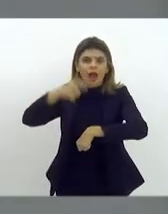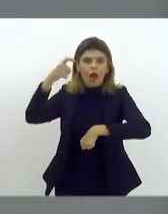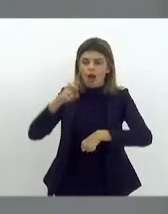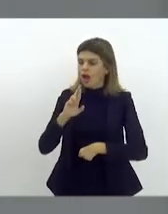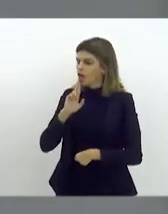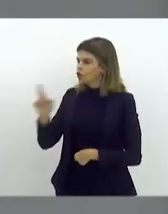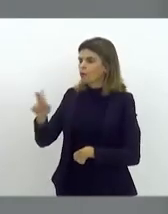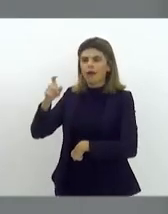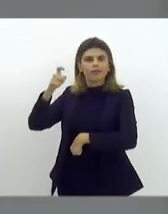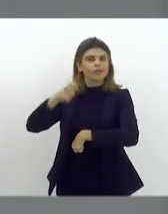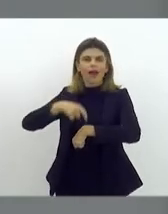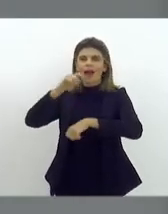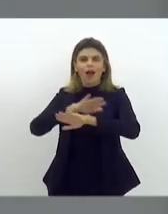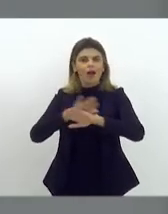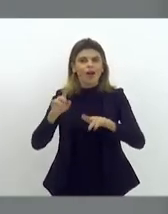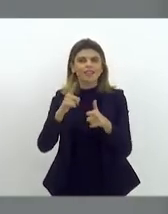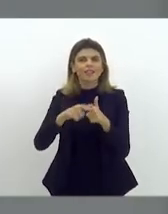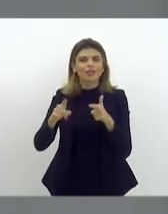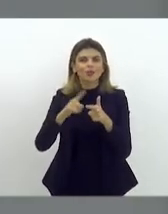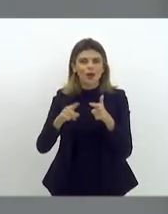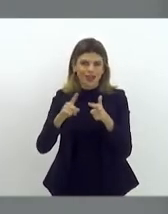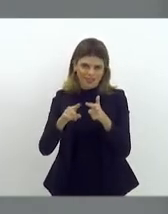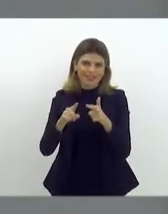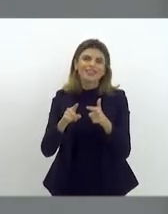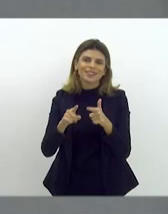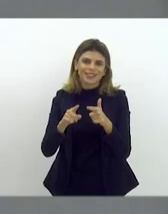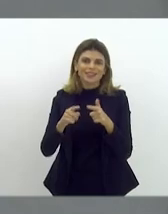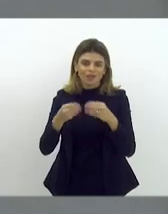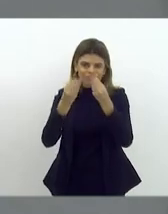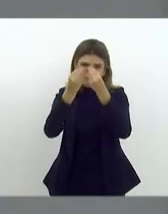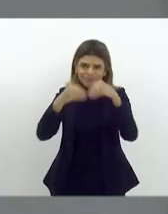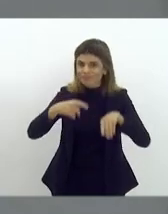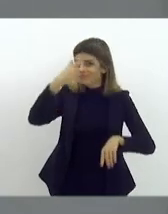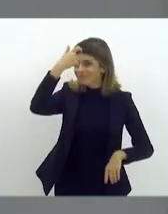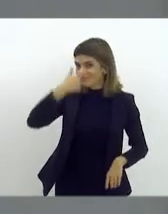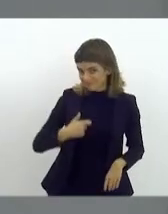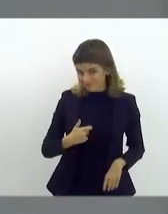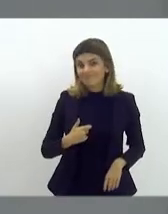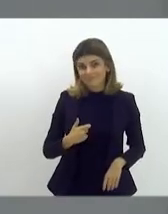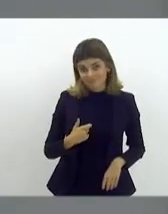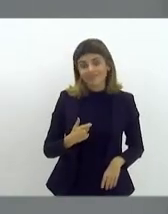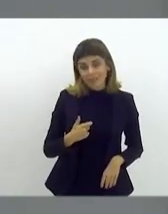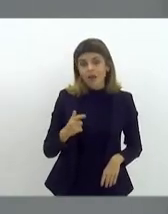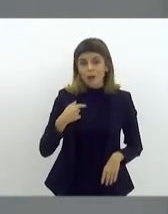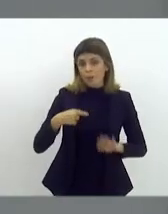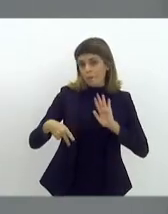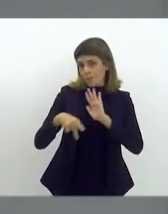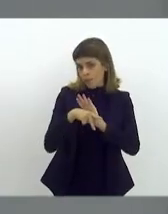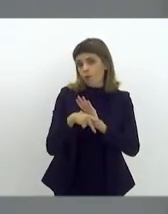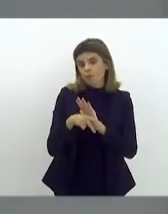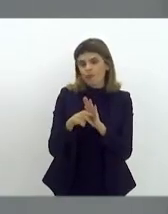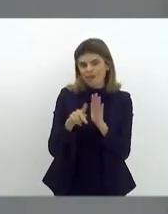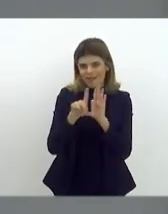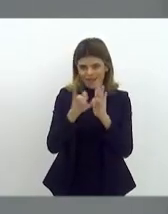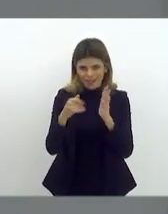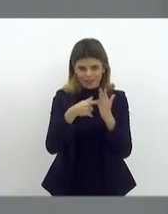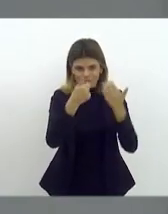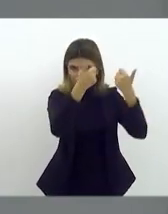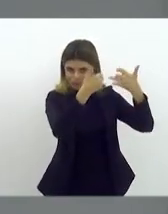resposta imediata aquela situação de violação a um bem jurídico né que é tutelado penalmente